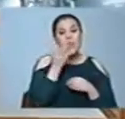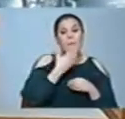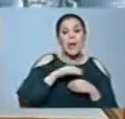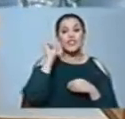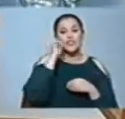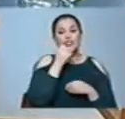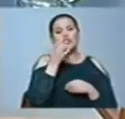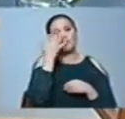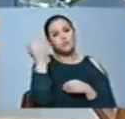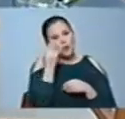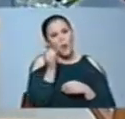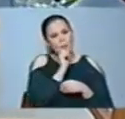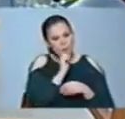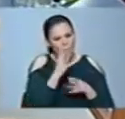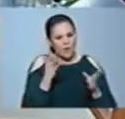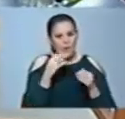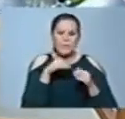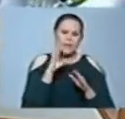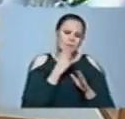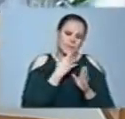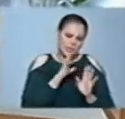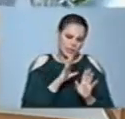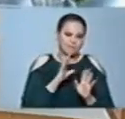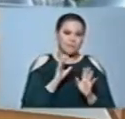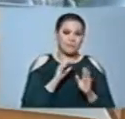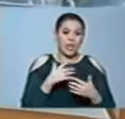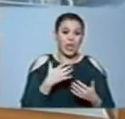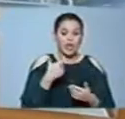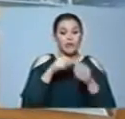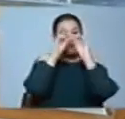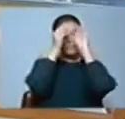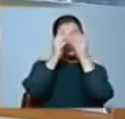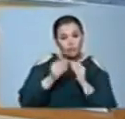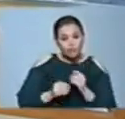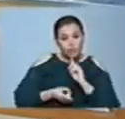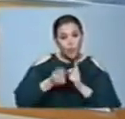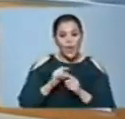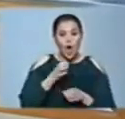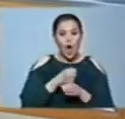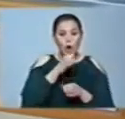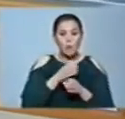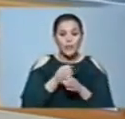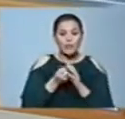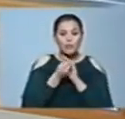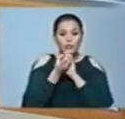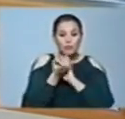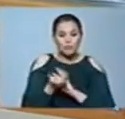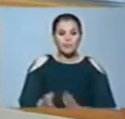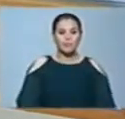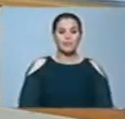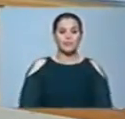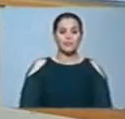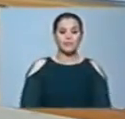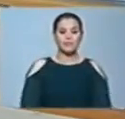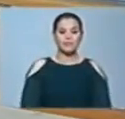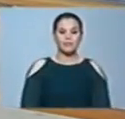é importante quanto esta continuar a cozinhar eu vou começar a montar aqui os meus copinhos vou deixar aqui